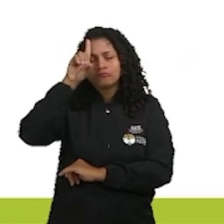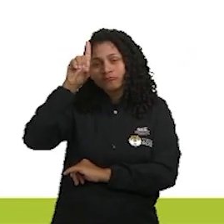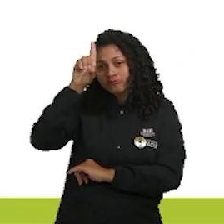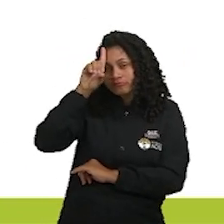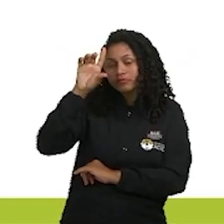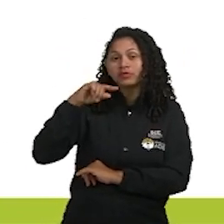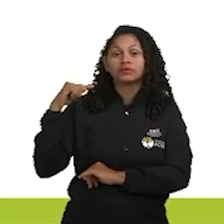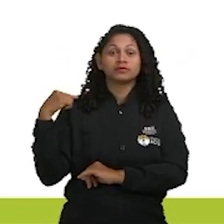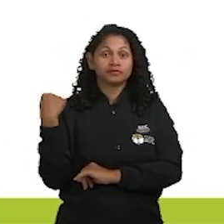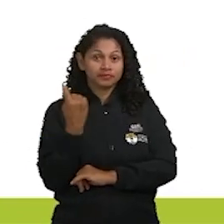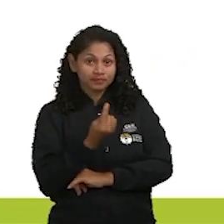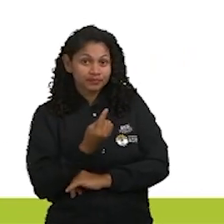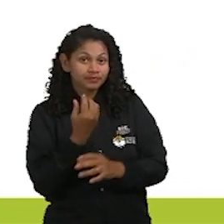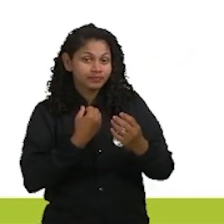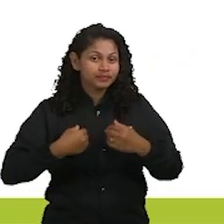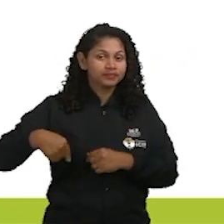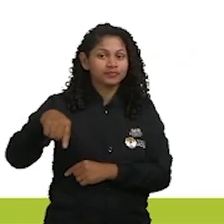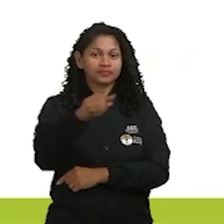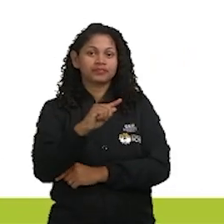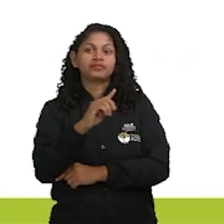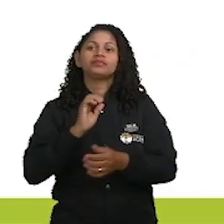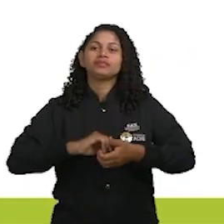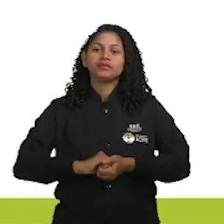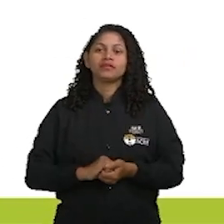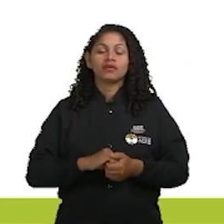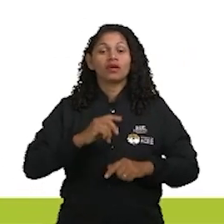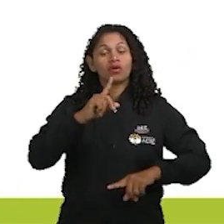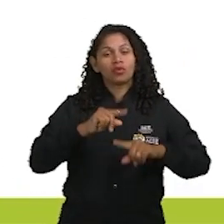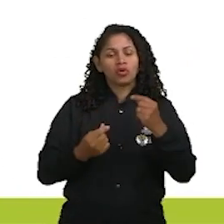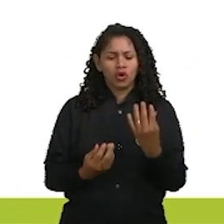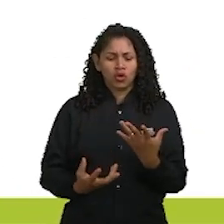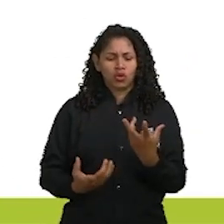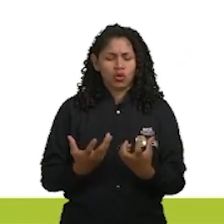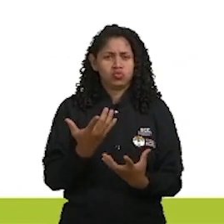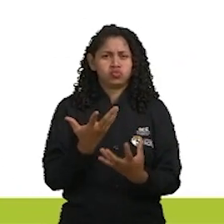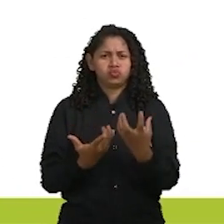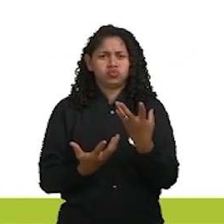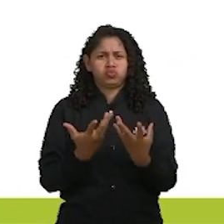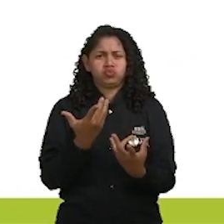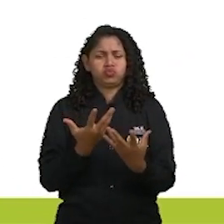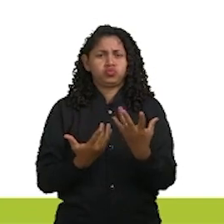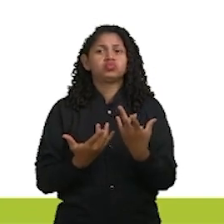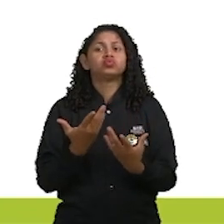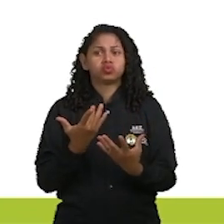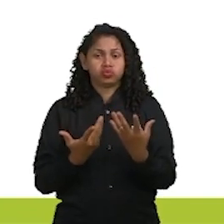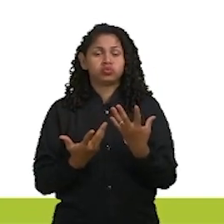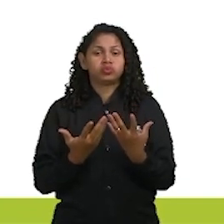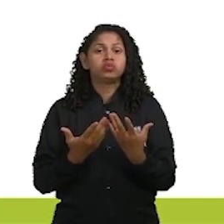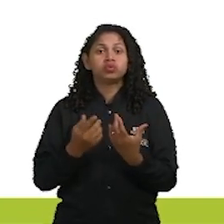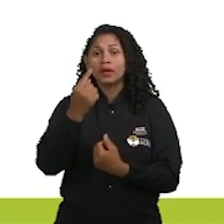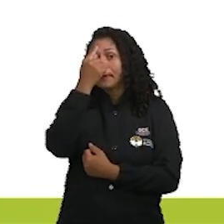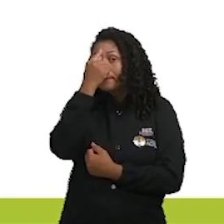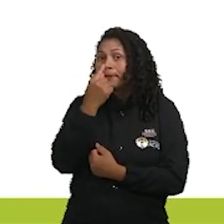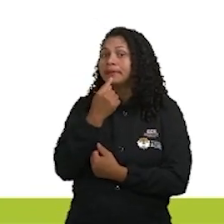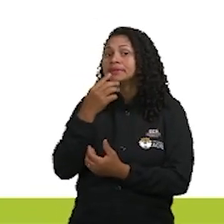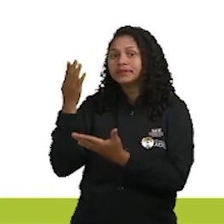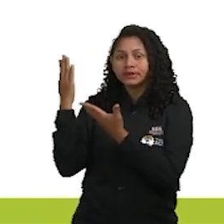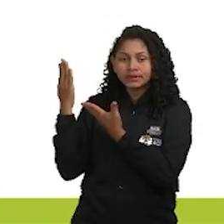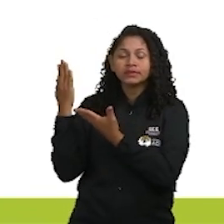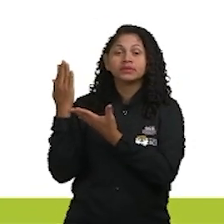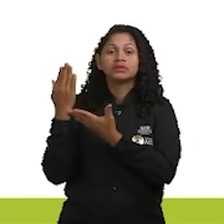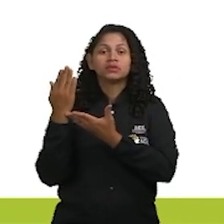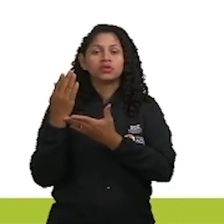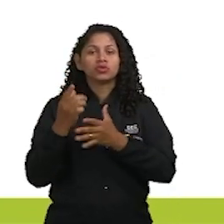de reações redox seria um material sofrendo combustão, ou seja, queima. Por exemplo, um fósforo, né, quando